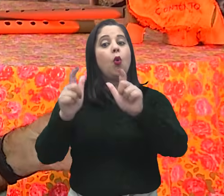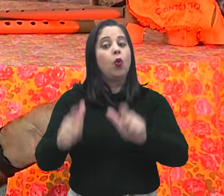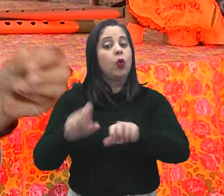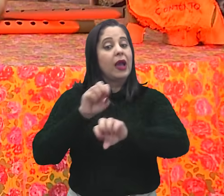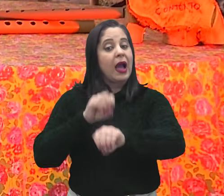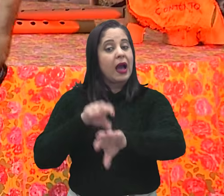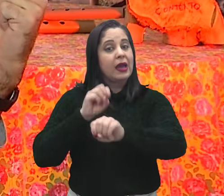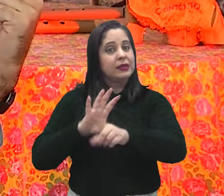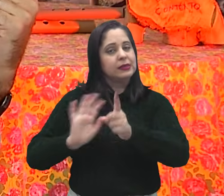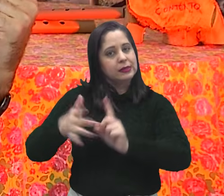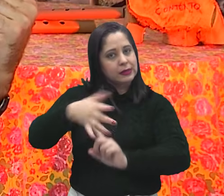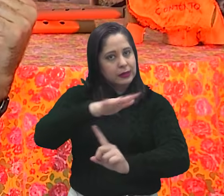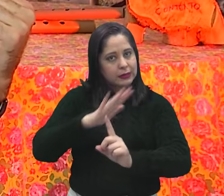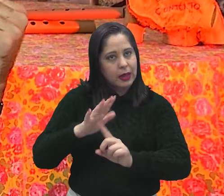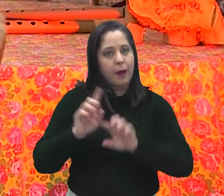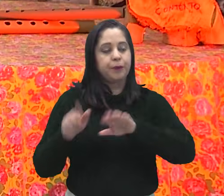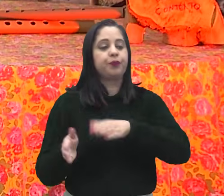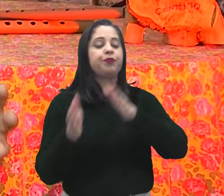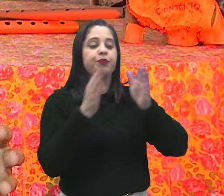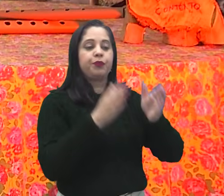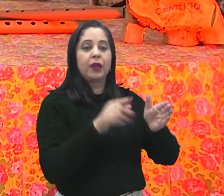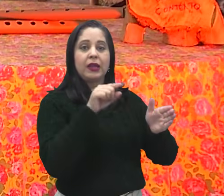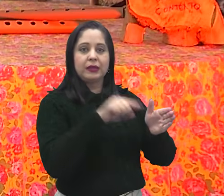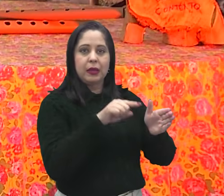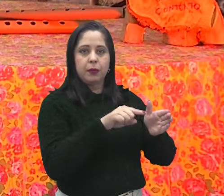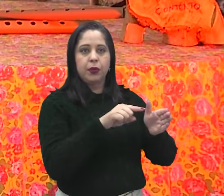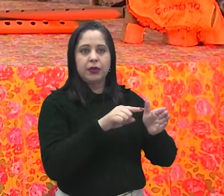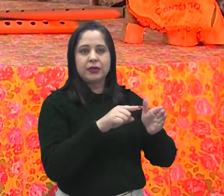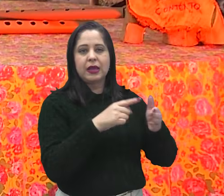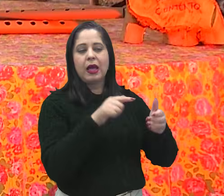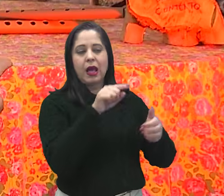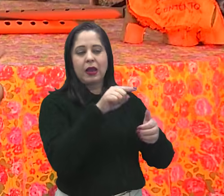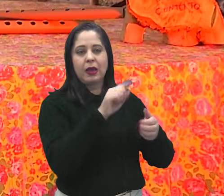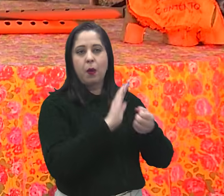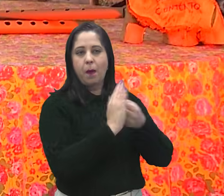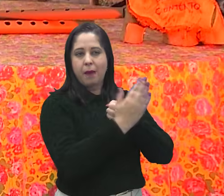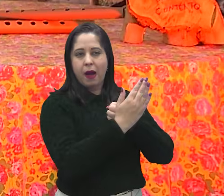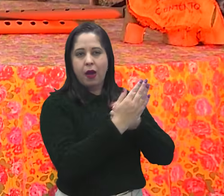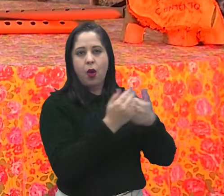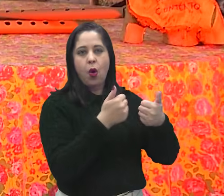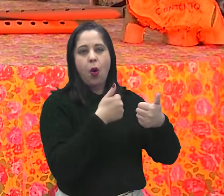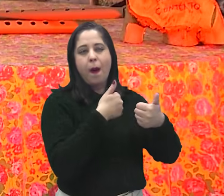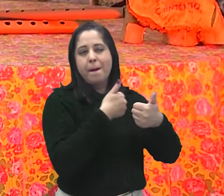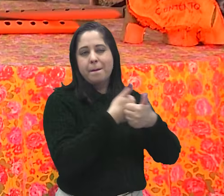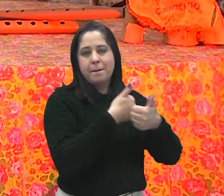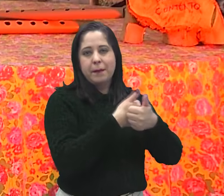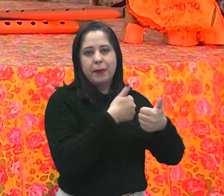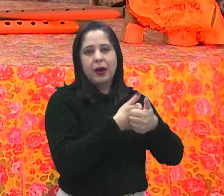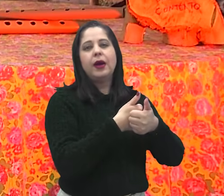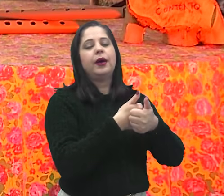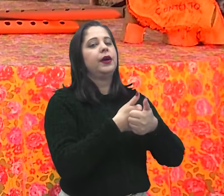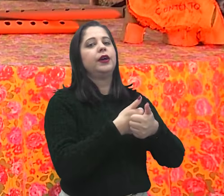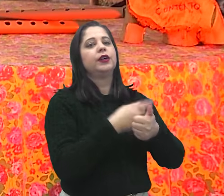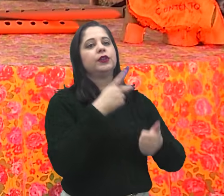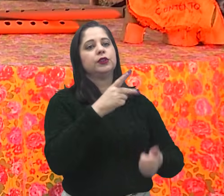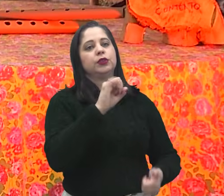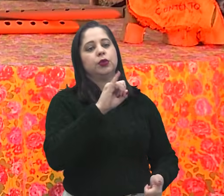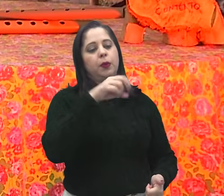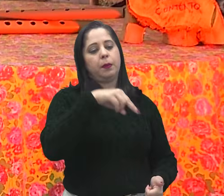campus de São José, Calitrix Aurita, e o mais recente, a Praça dos Peixes, que é no EMA 2 Pinheirinho dos Palmares,